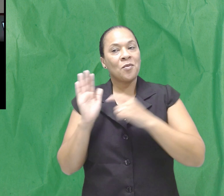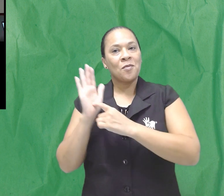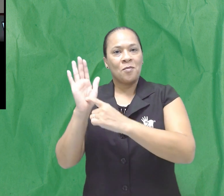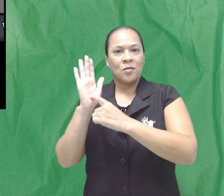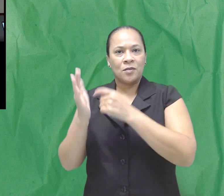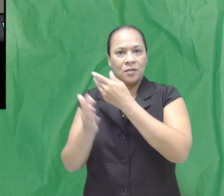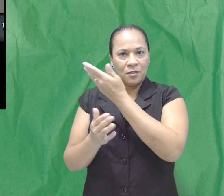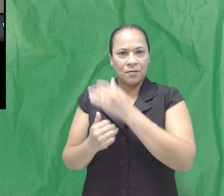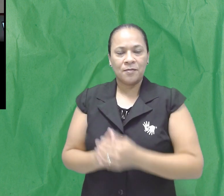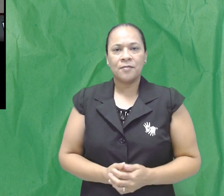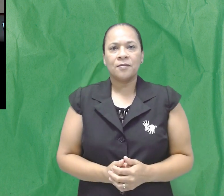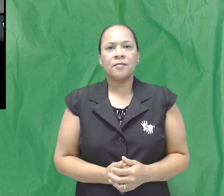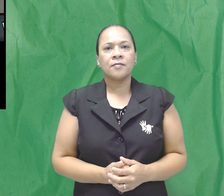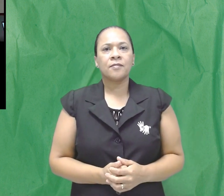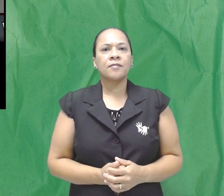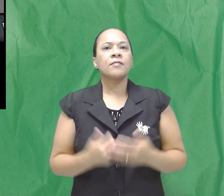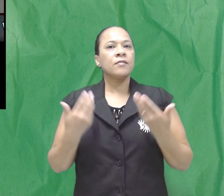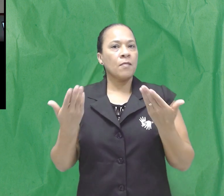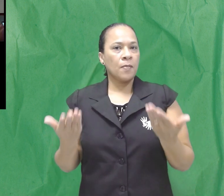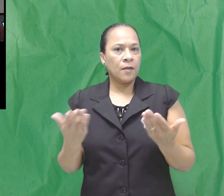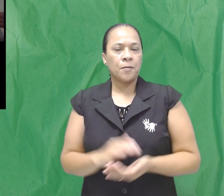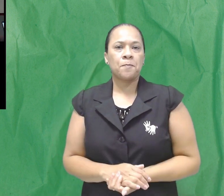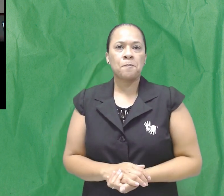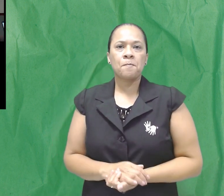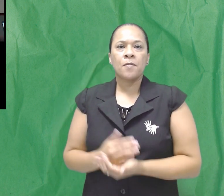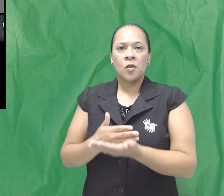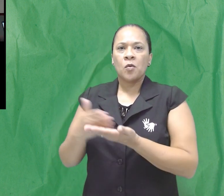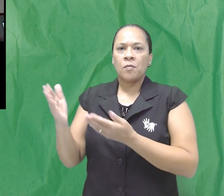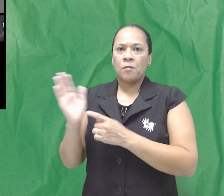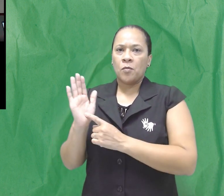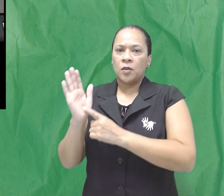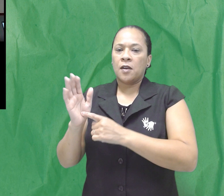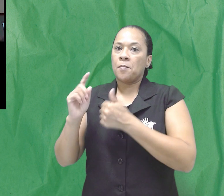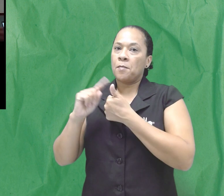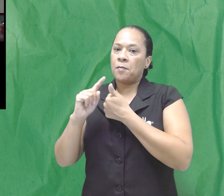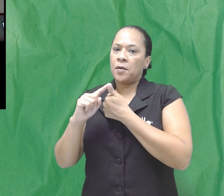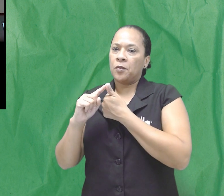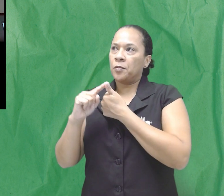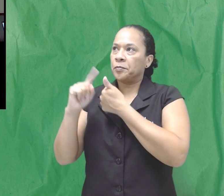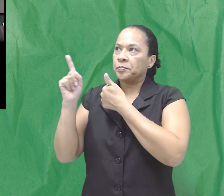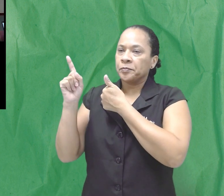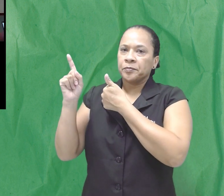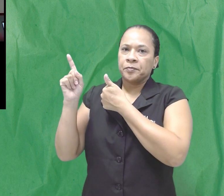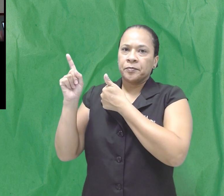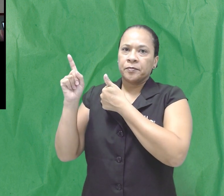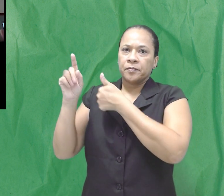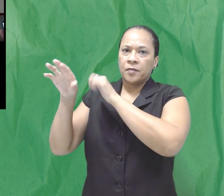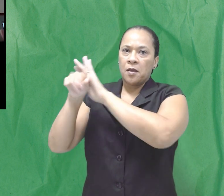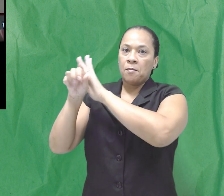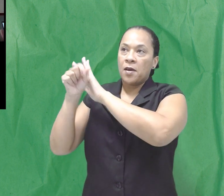seguir. Bom, então, começando um pouco com a identificação e